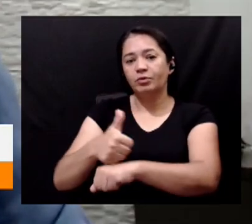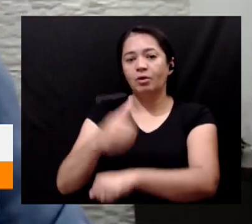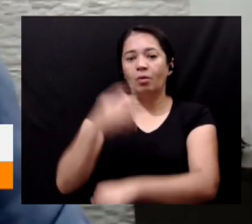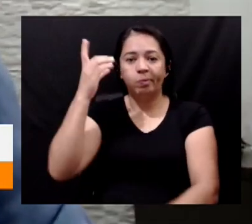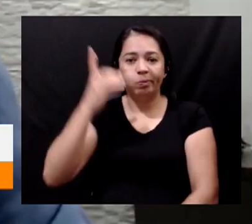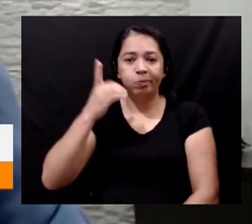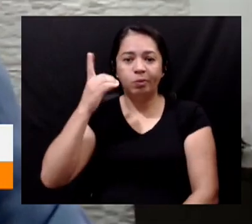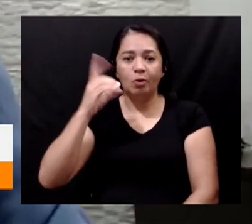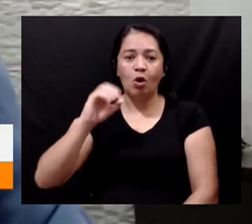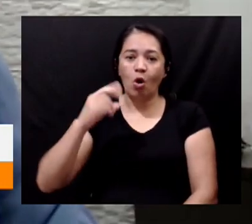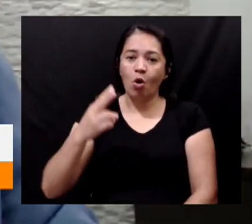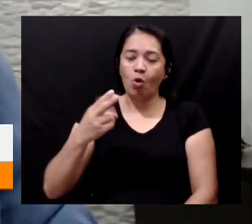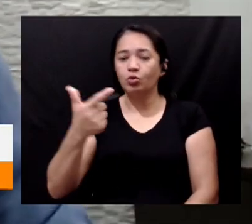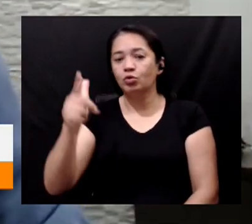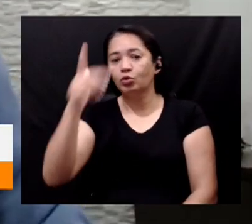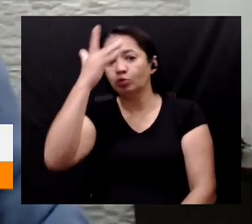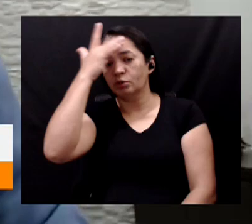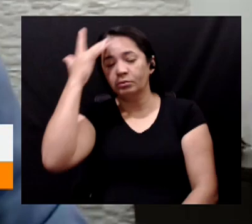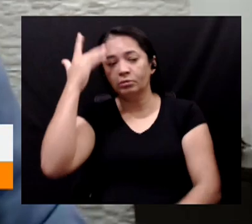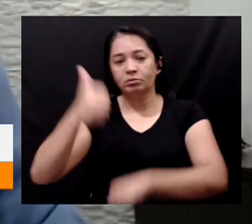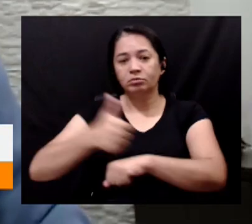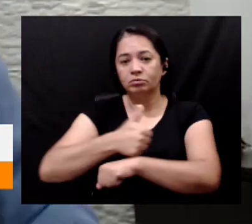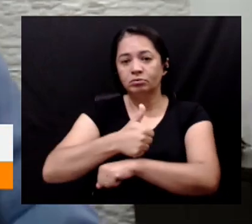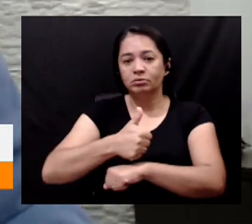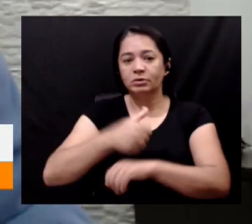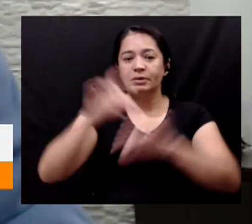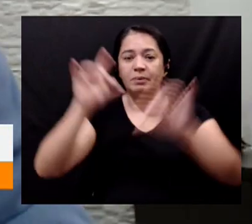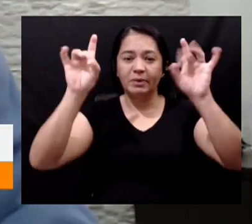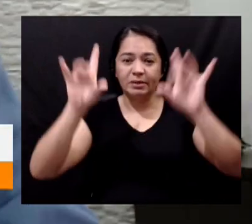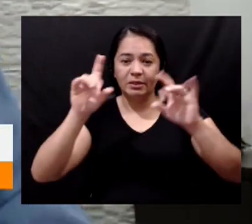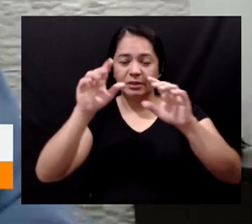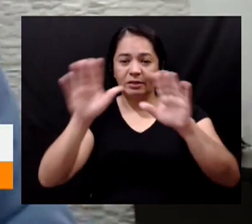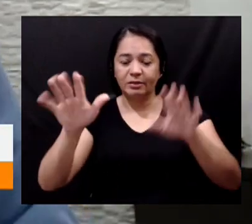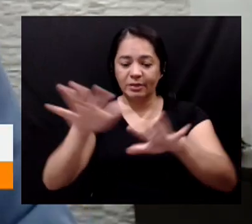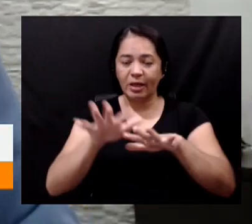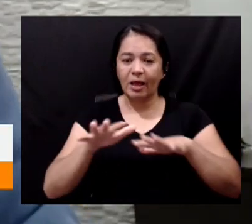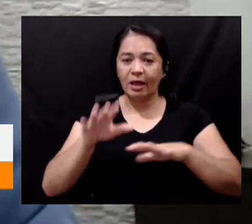parte de informática, para auxiliar justamente,